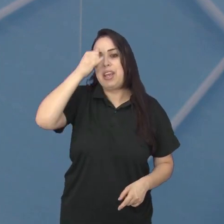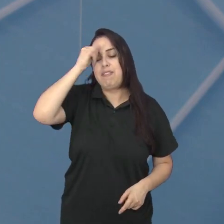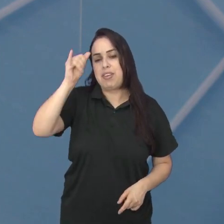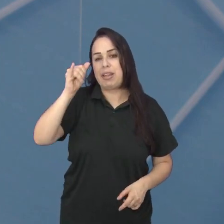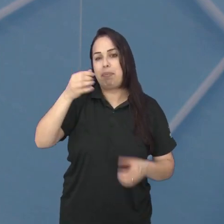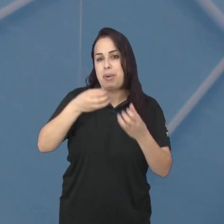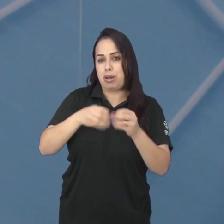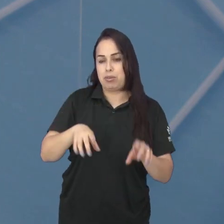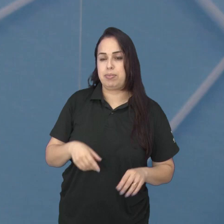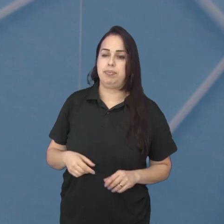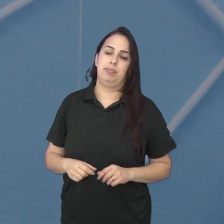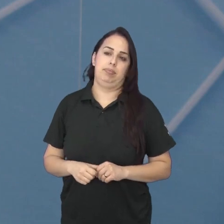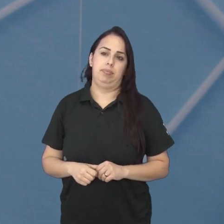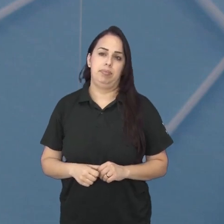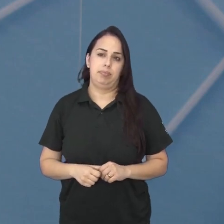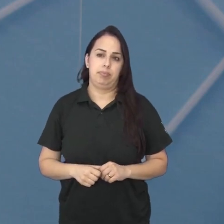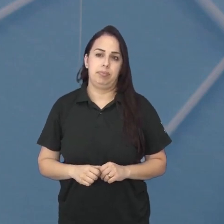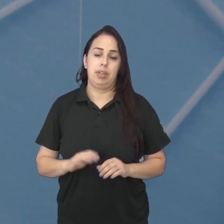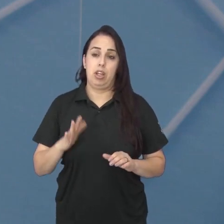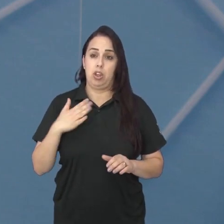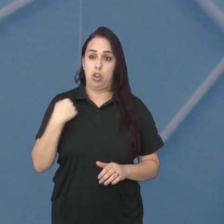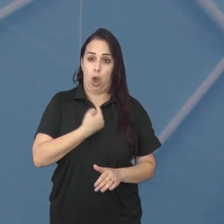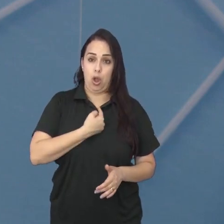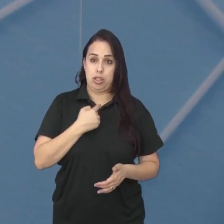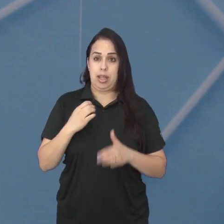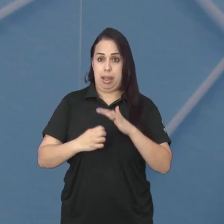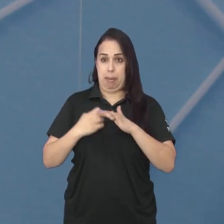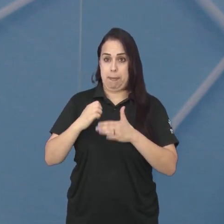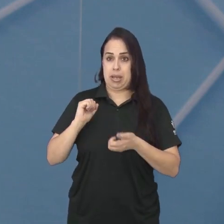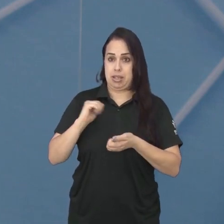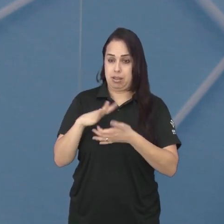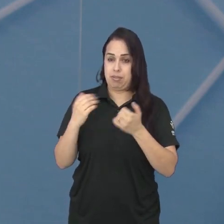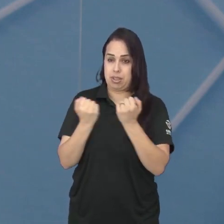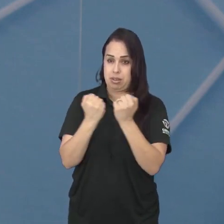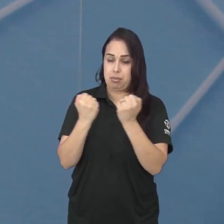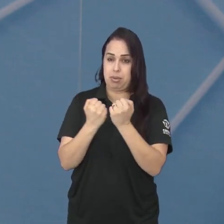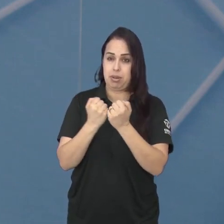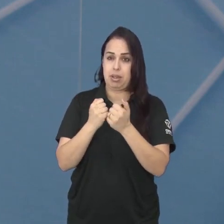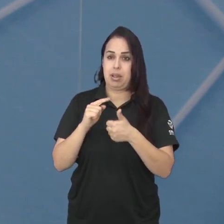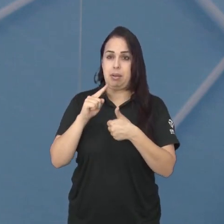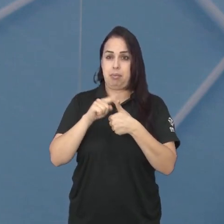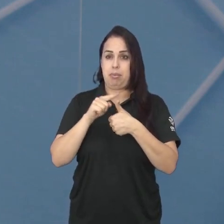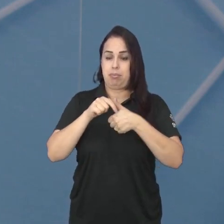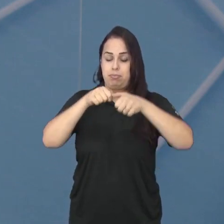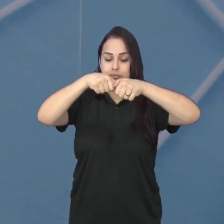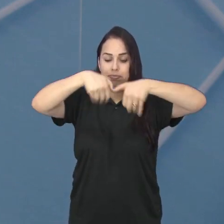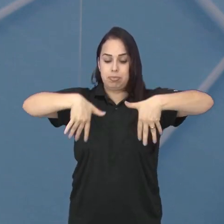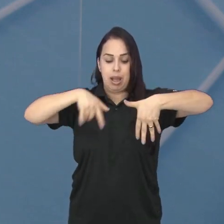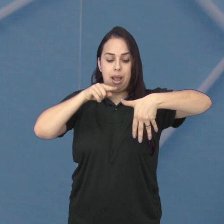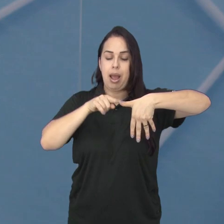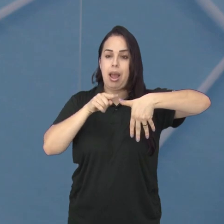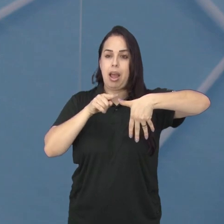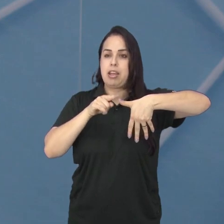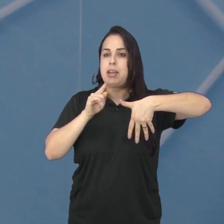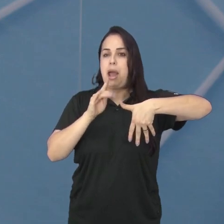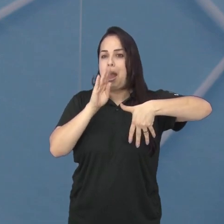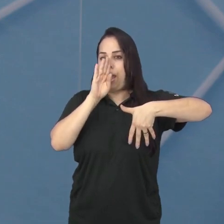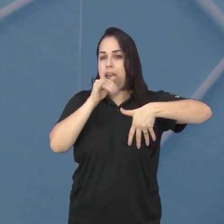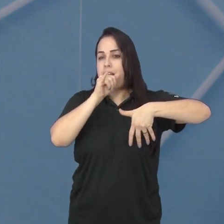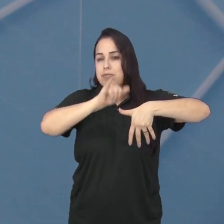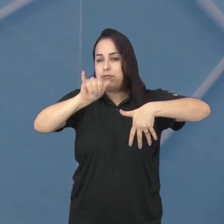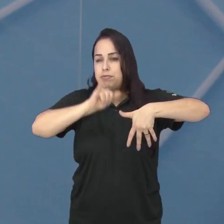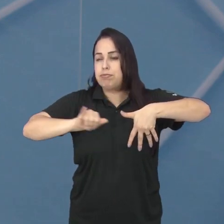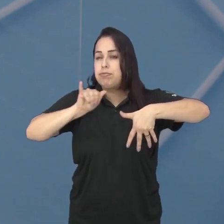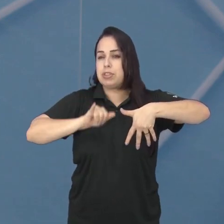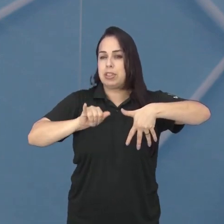mencionado. Para nós, Defesa Civil, né, o nosso pilar de trabalho, o primeiro dele é a prevenção, né? Então, usar